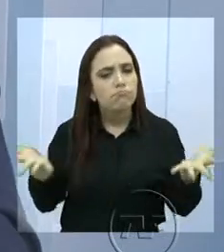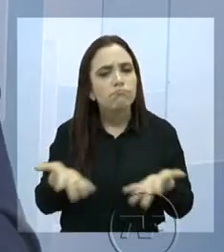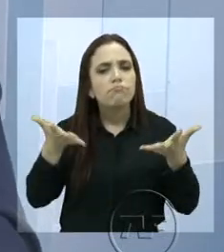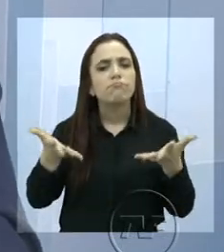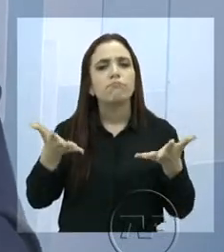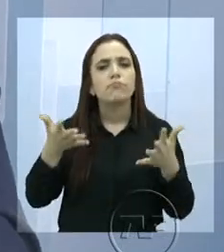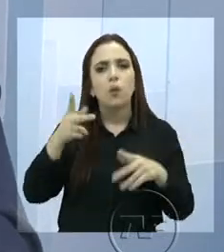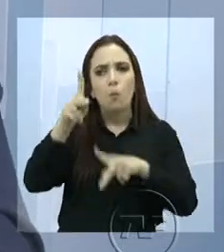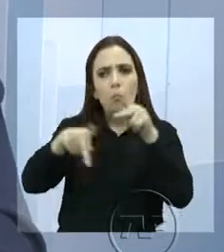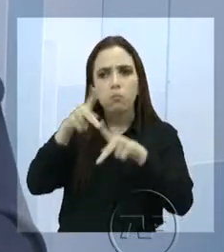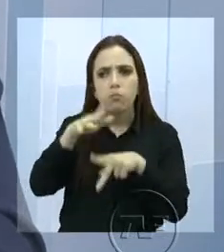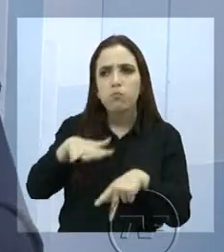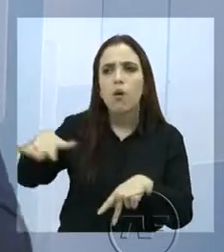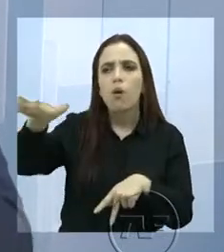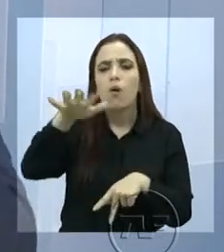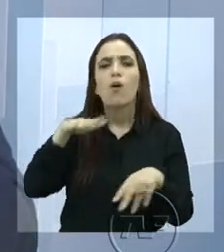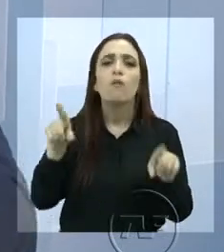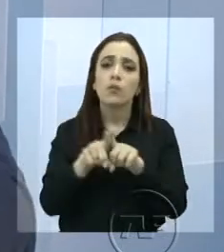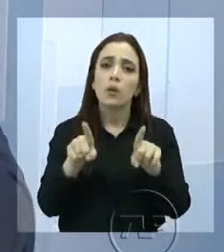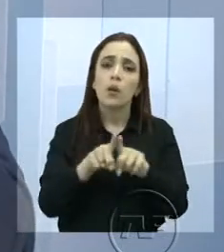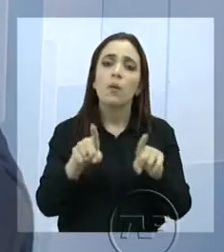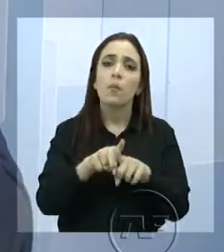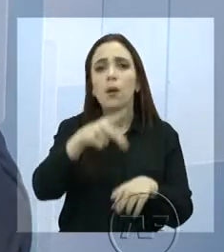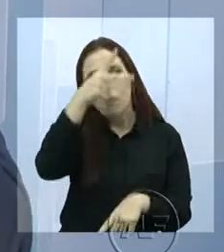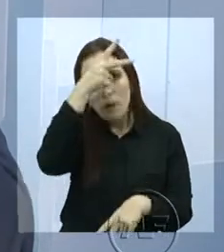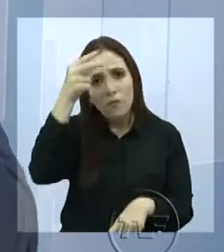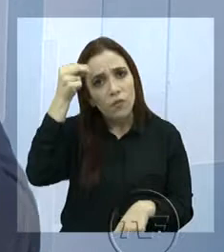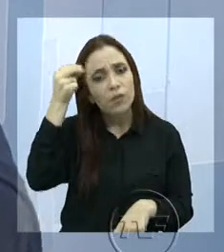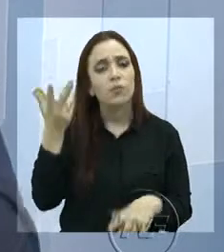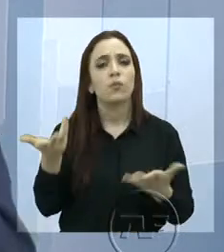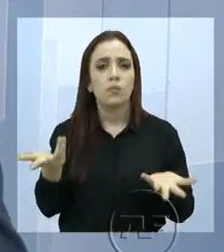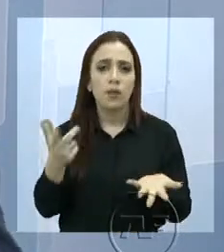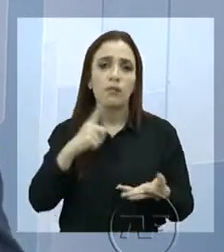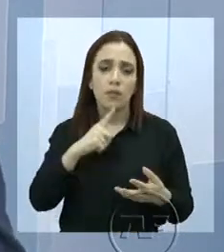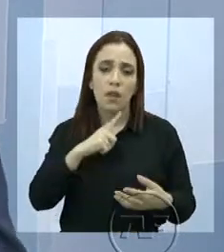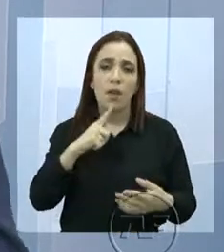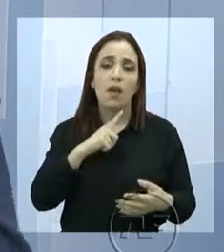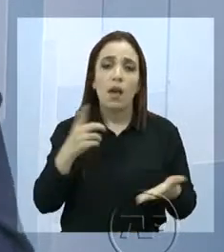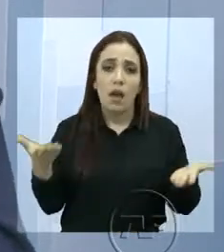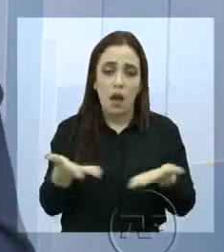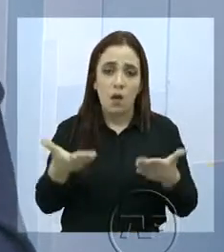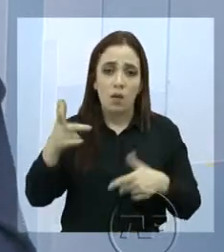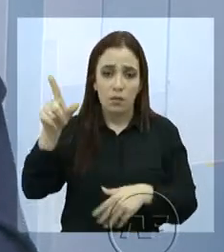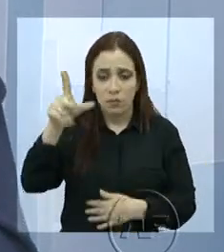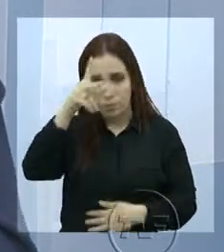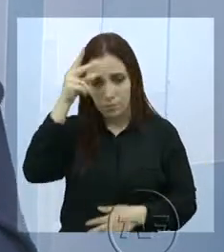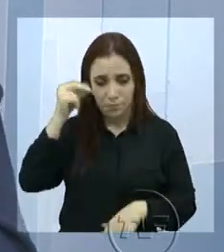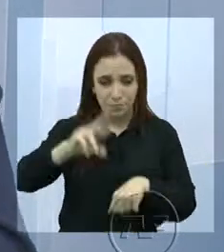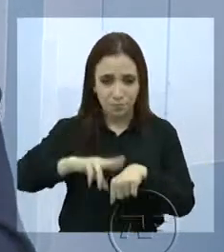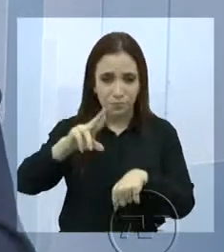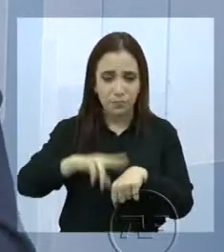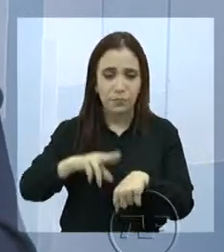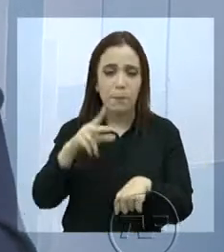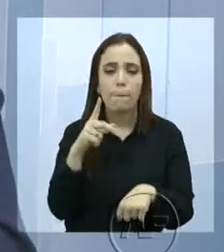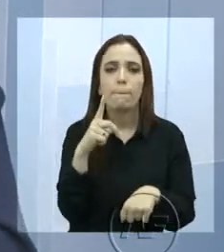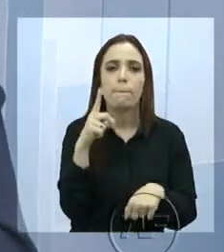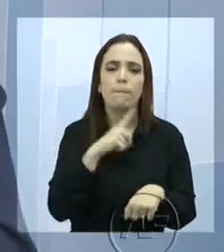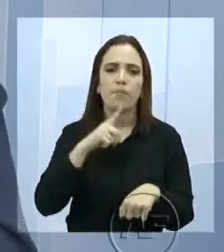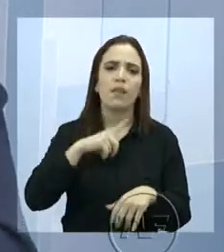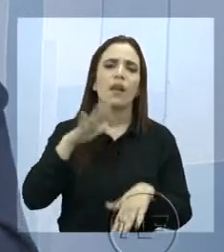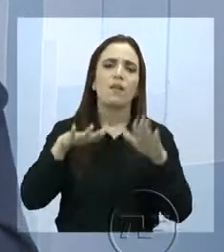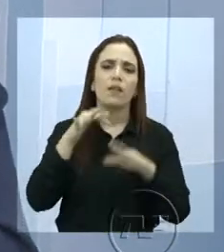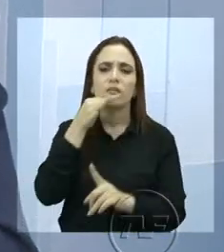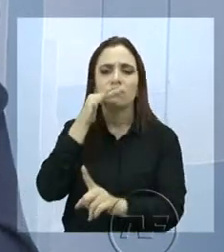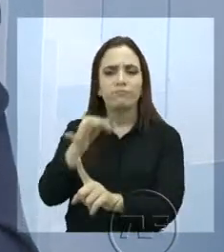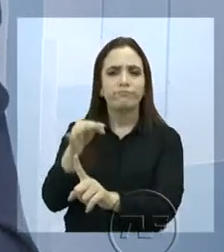a própria população e o poder público. Hoje a gente tem uma política, a gestão atual, em alguns momentos, foi até criticada